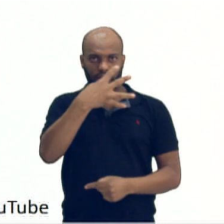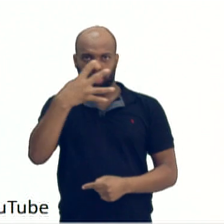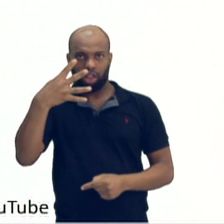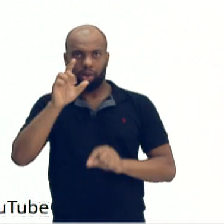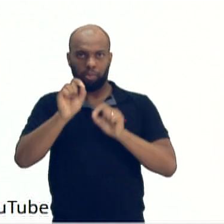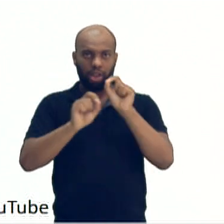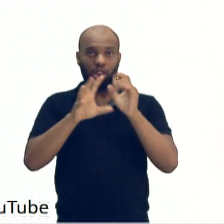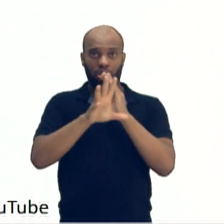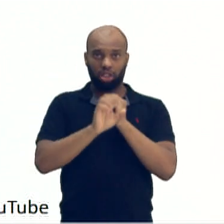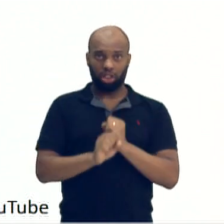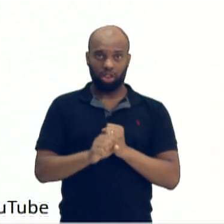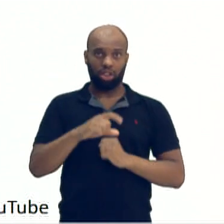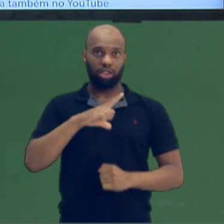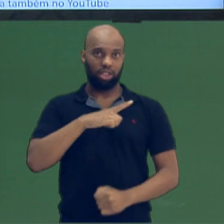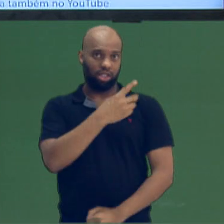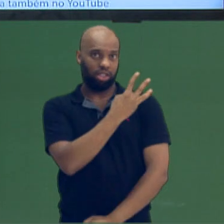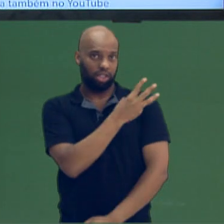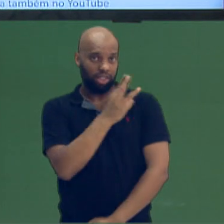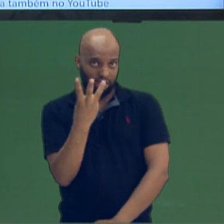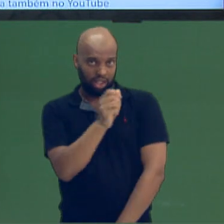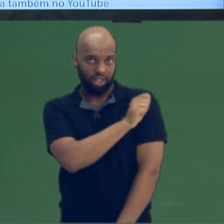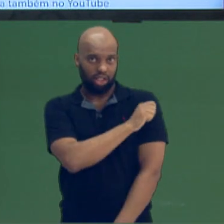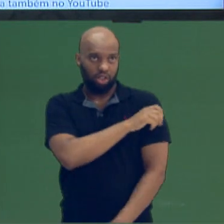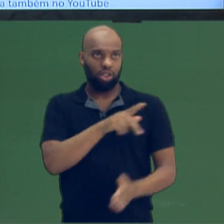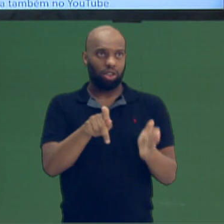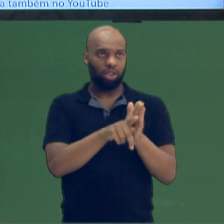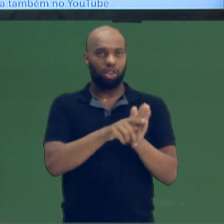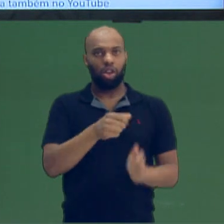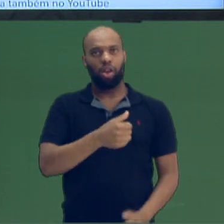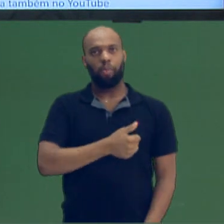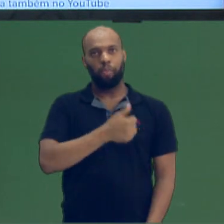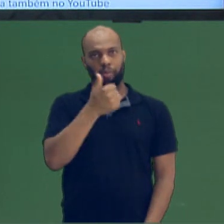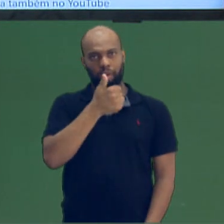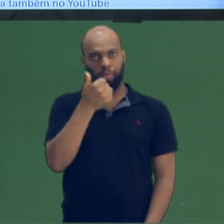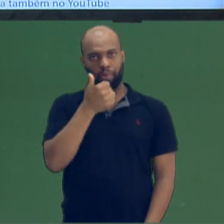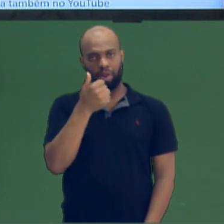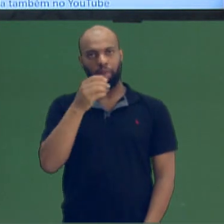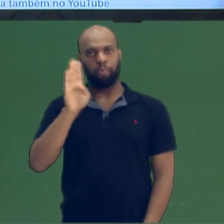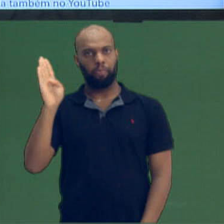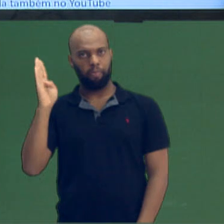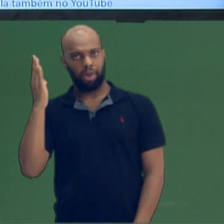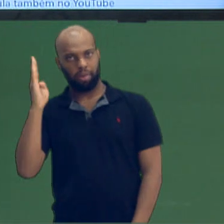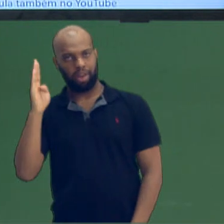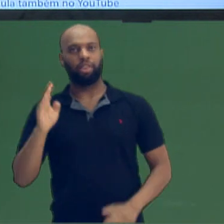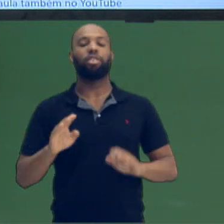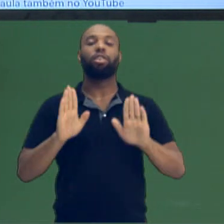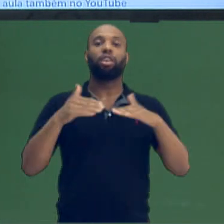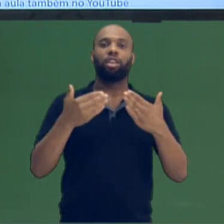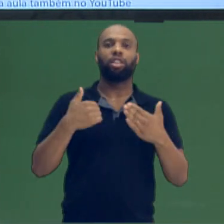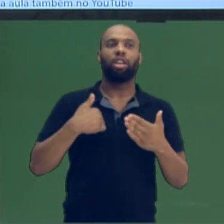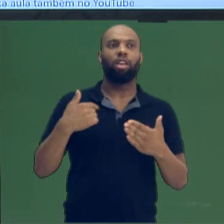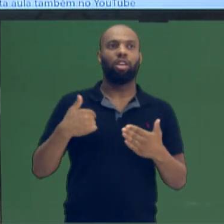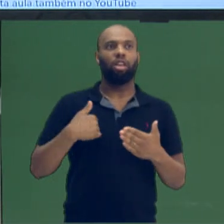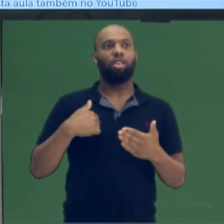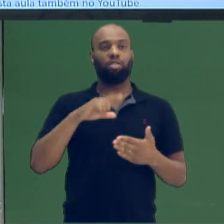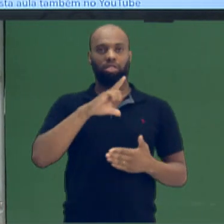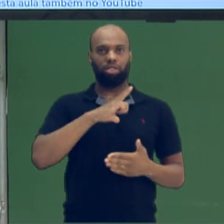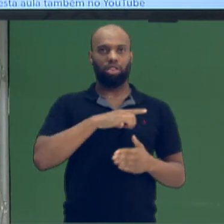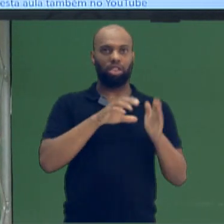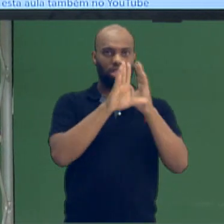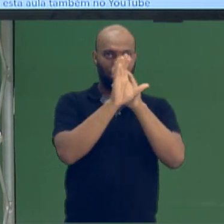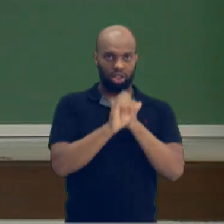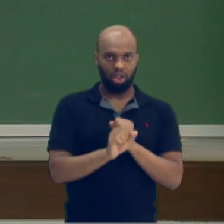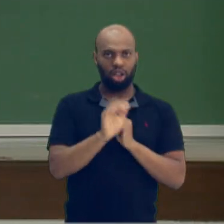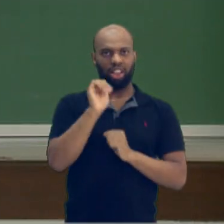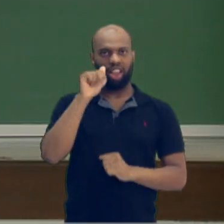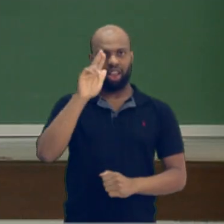3 alunos do primeiro bimestre. Espero que seja a nota... Não, aqui não espero que seja a nota de ninguém, tá? Mas a gente tem a nota da